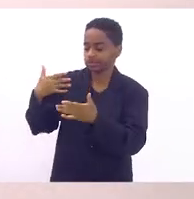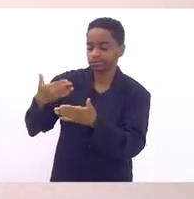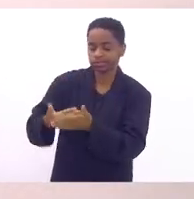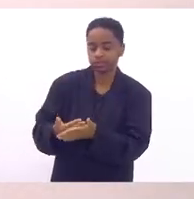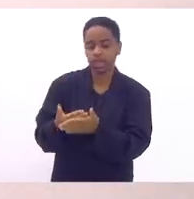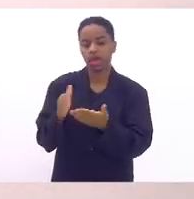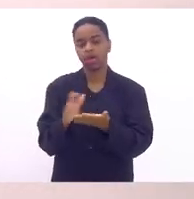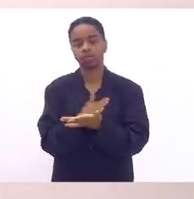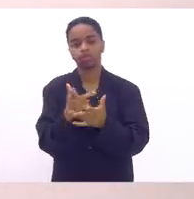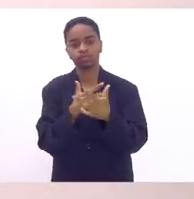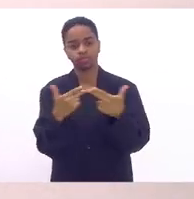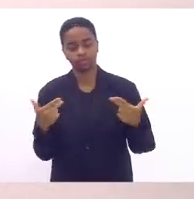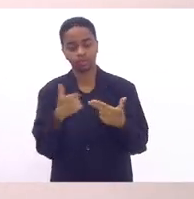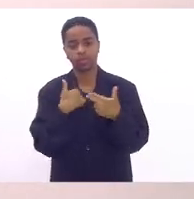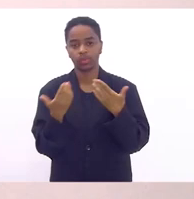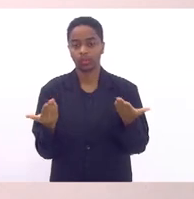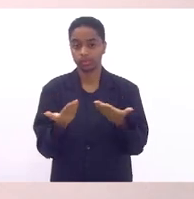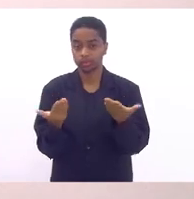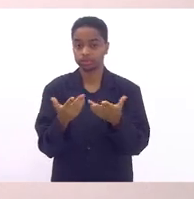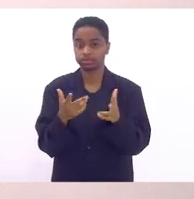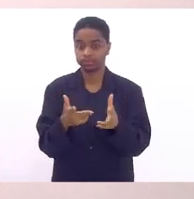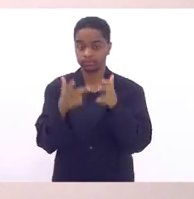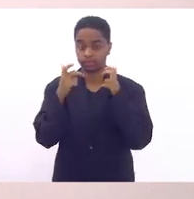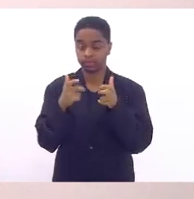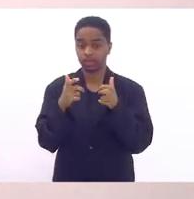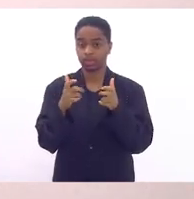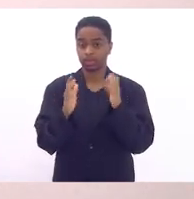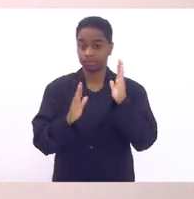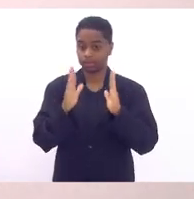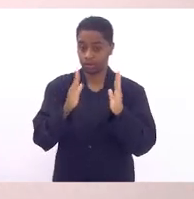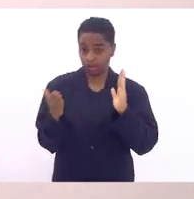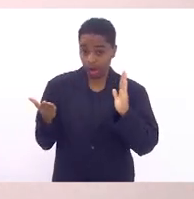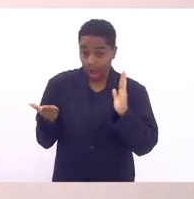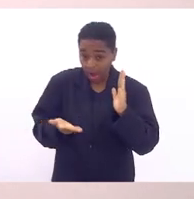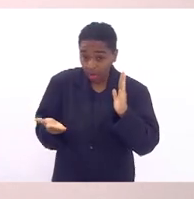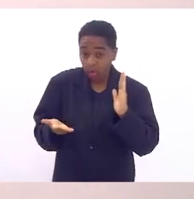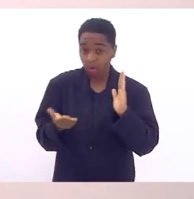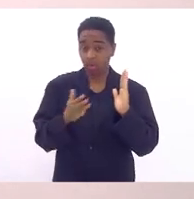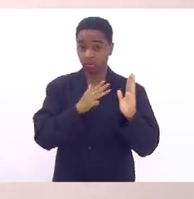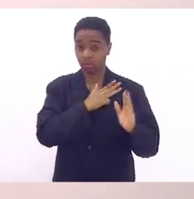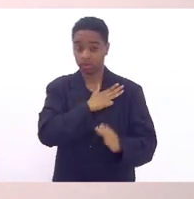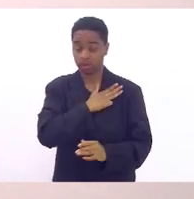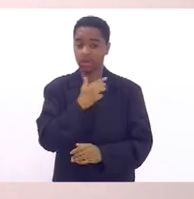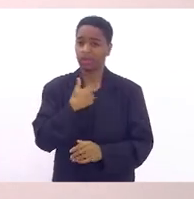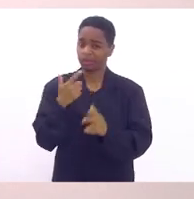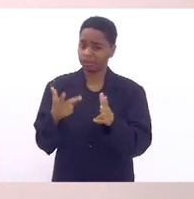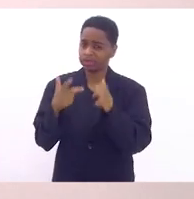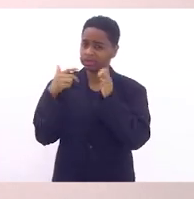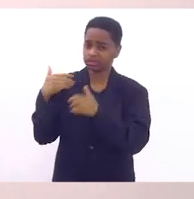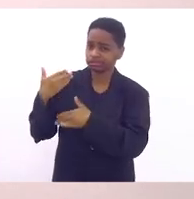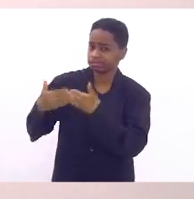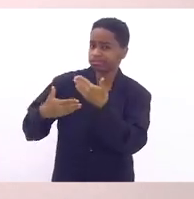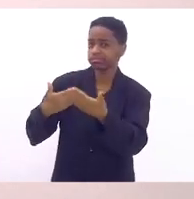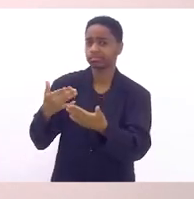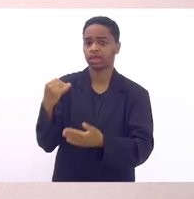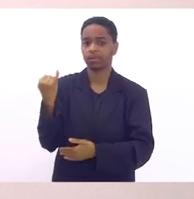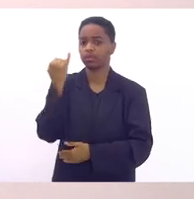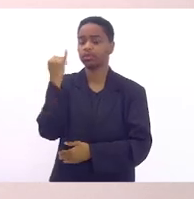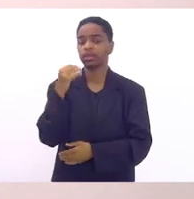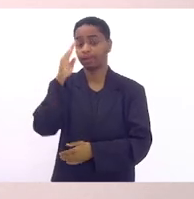questões que hoje eu vejo na gestão atual do presidente Lula avanços importantes principalmente do ponto de vista da